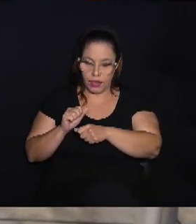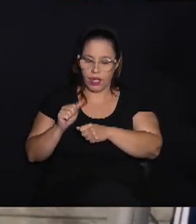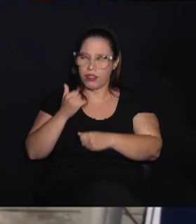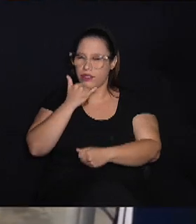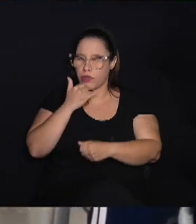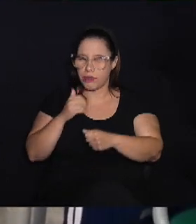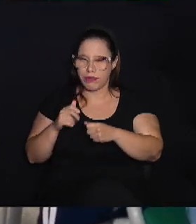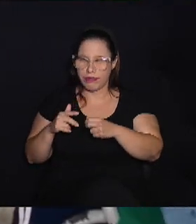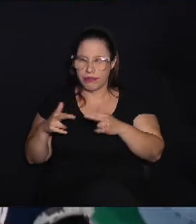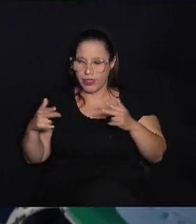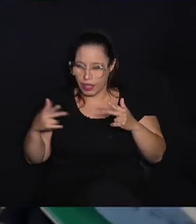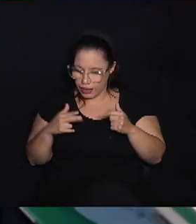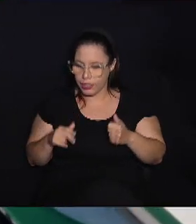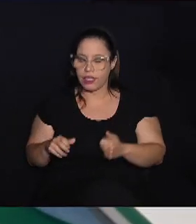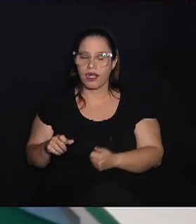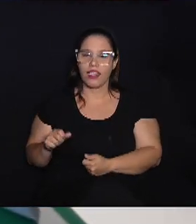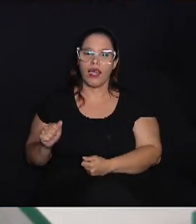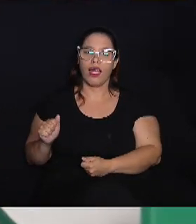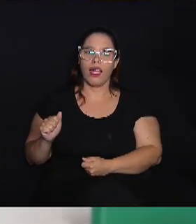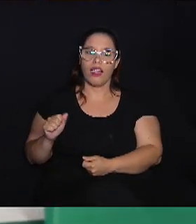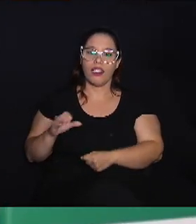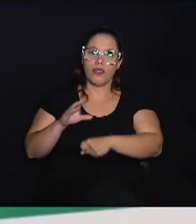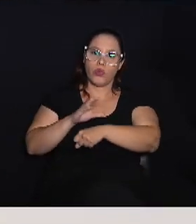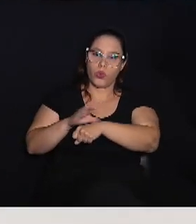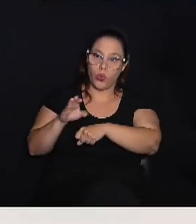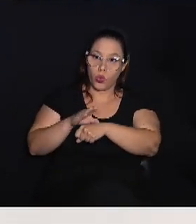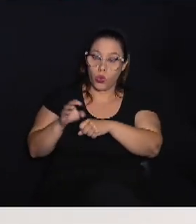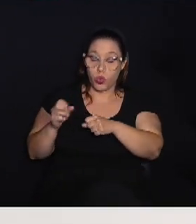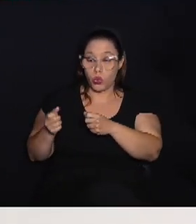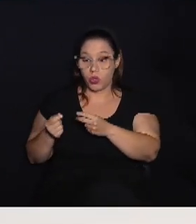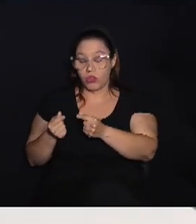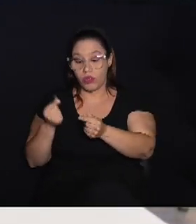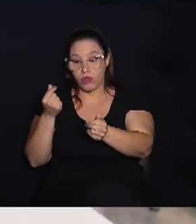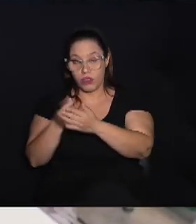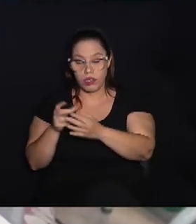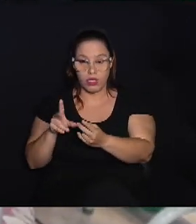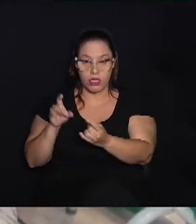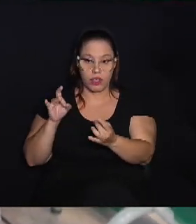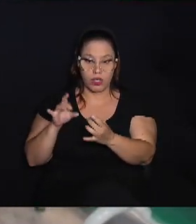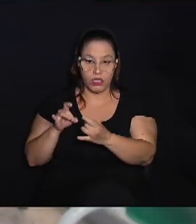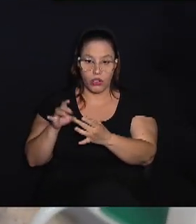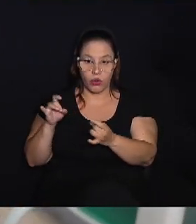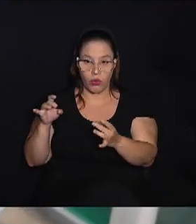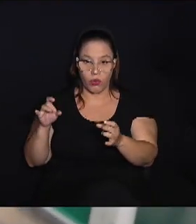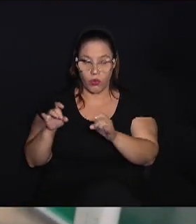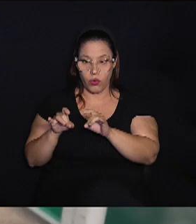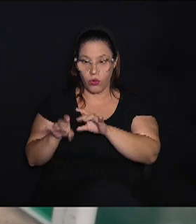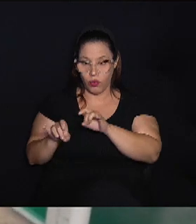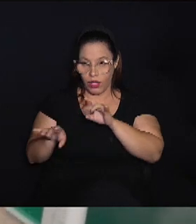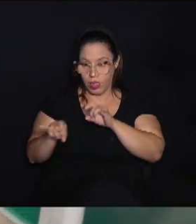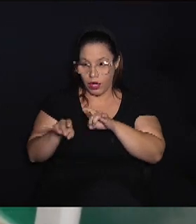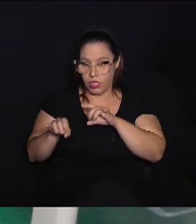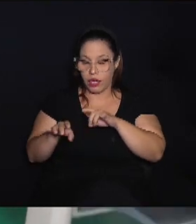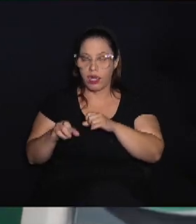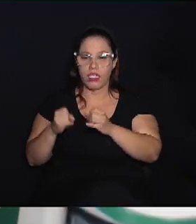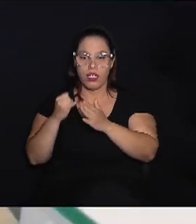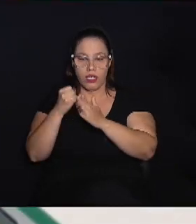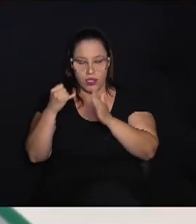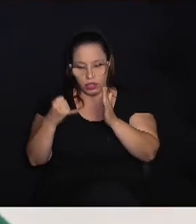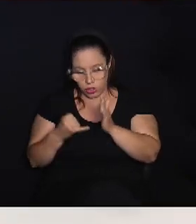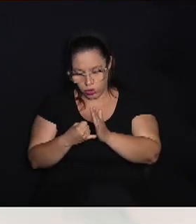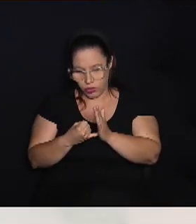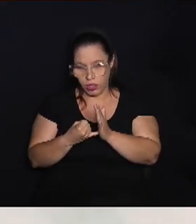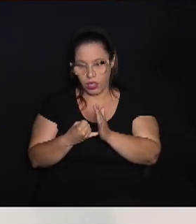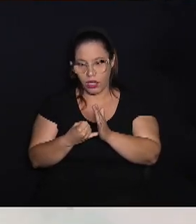tem cursos, né, que a pessoa consegue vender online ou fazer cursos em algumas instituições. No nosso caso, a gente